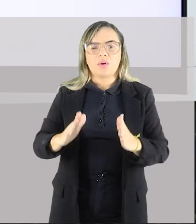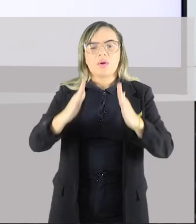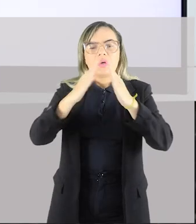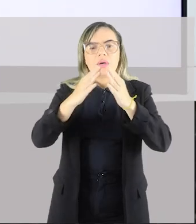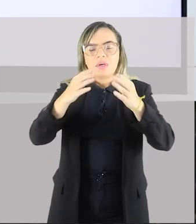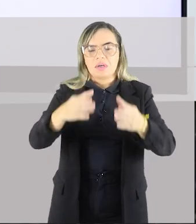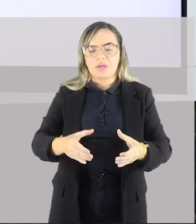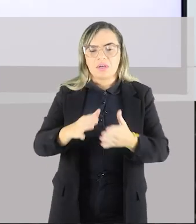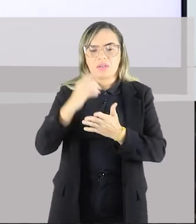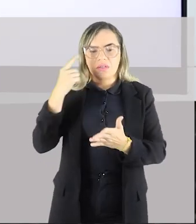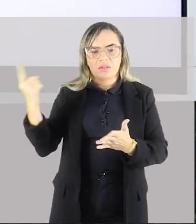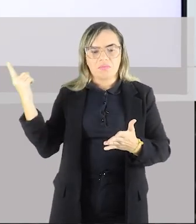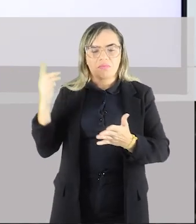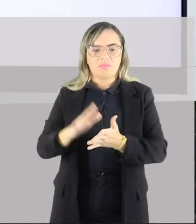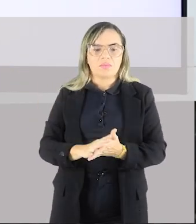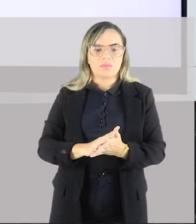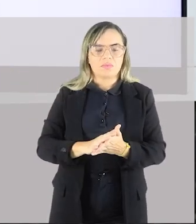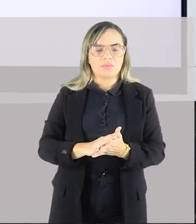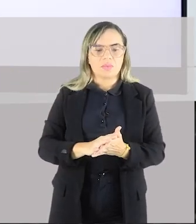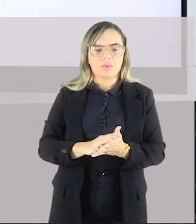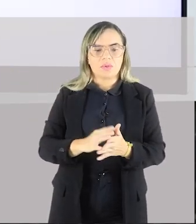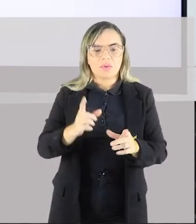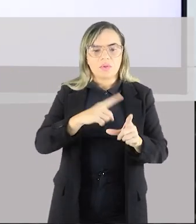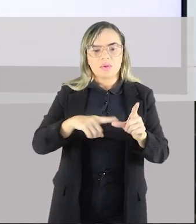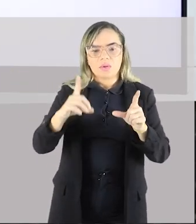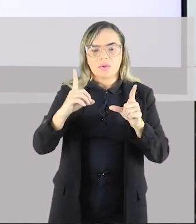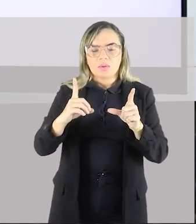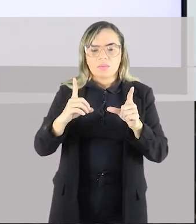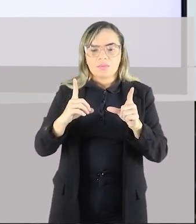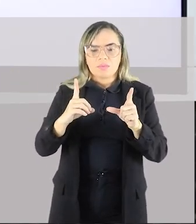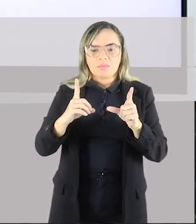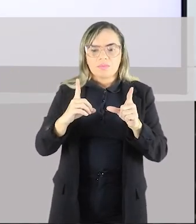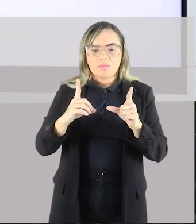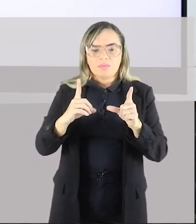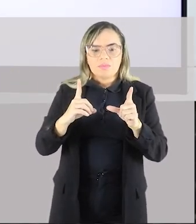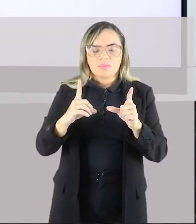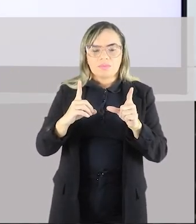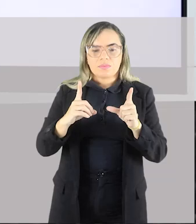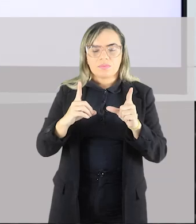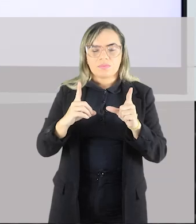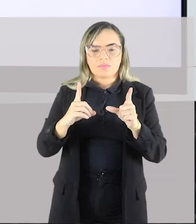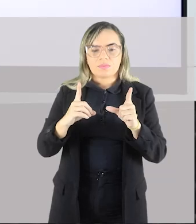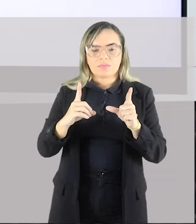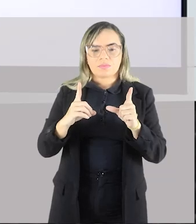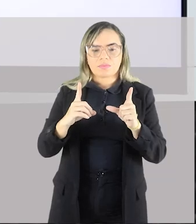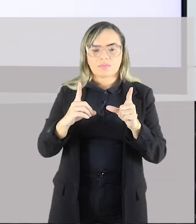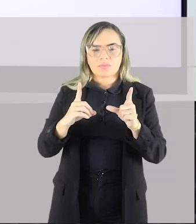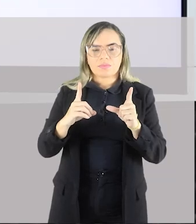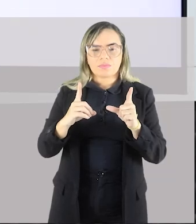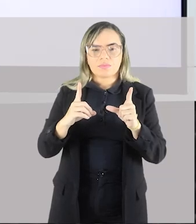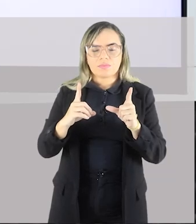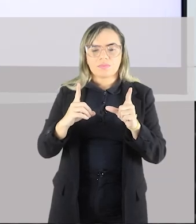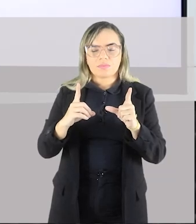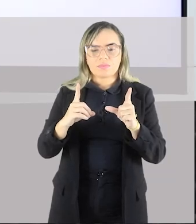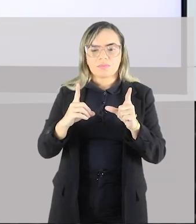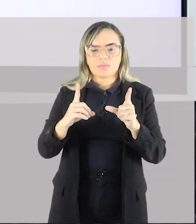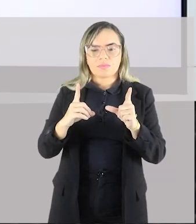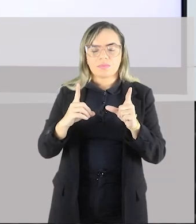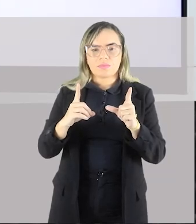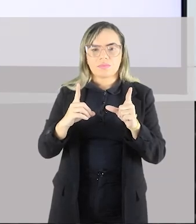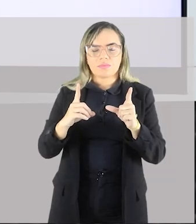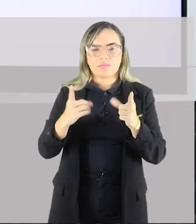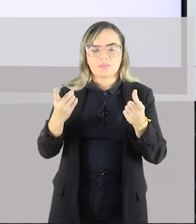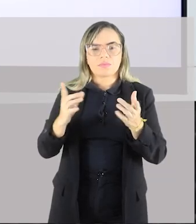maneira. Letra D, fechar a garrafa, envolvê-la em papel alumínio e guardá-la na geladeira. A gente for